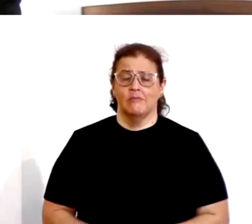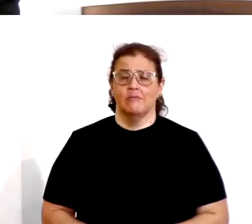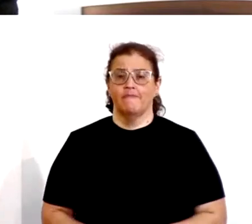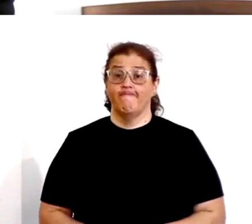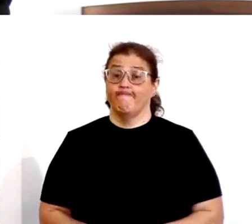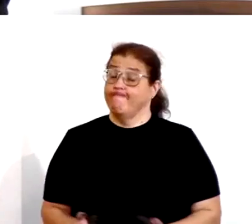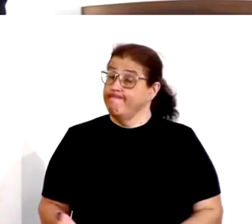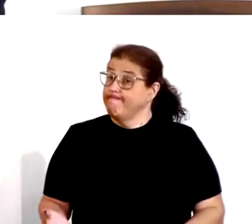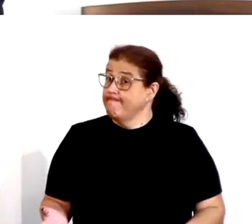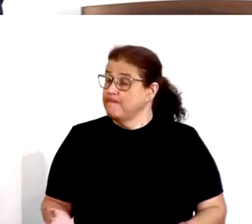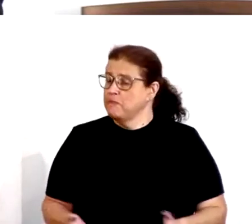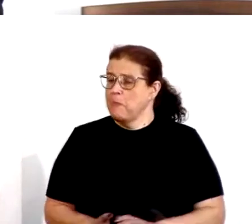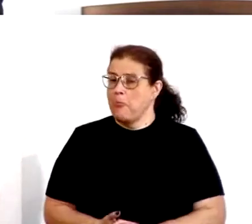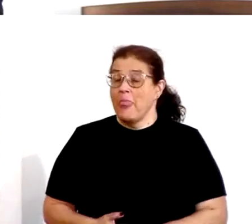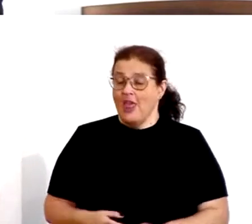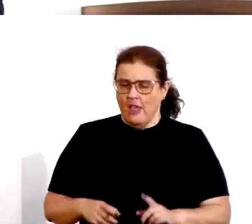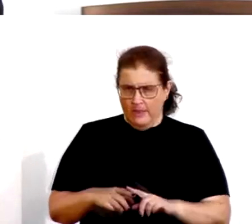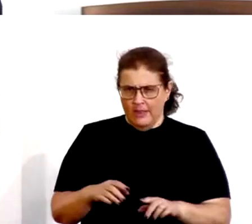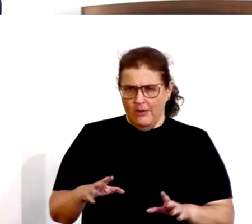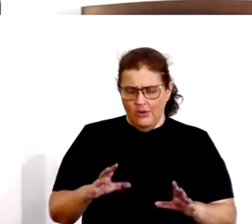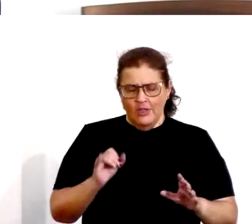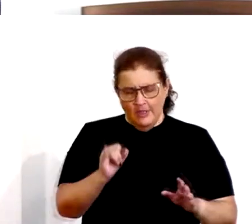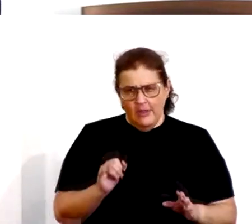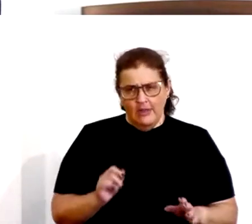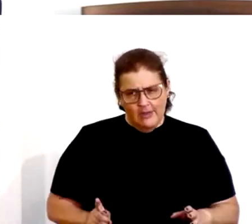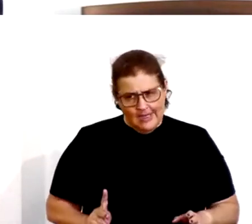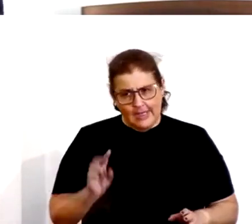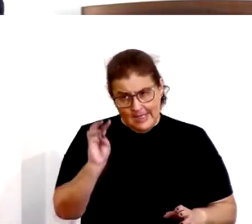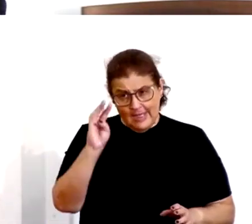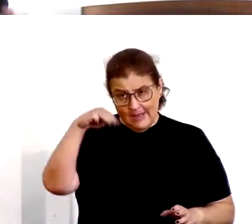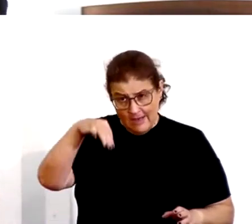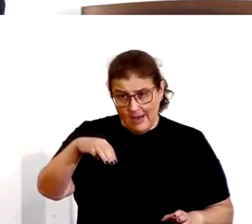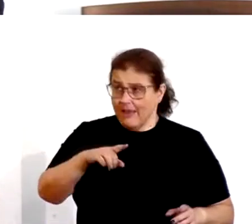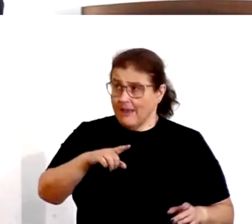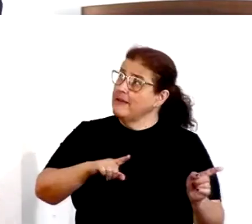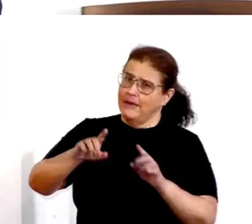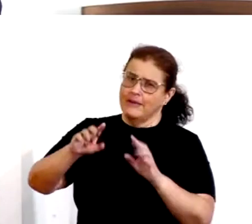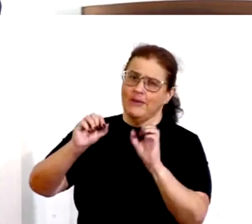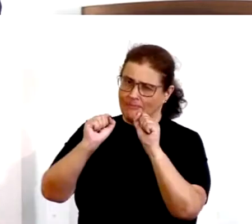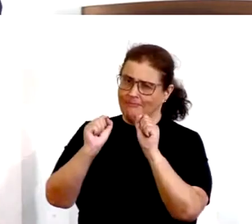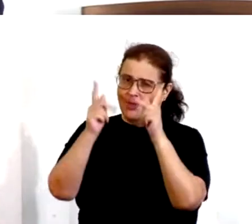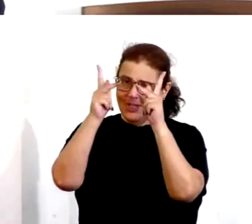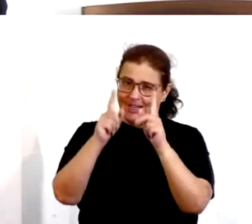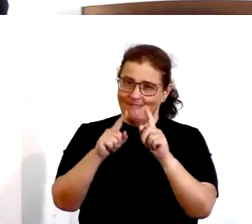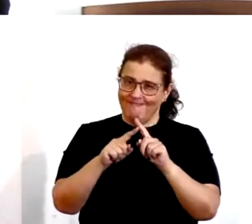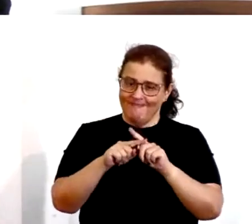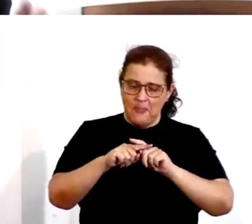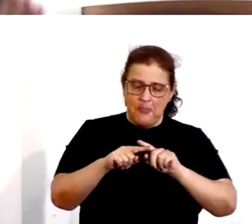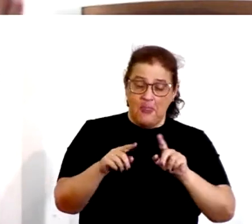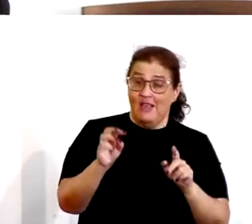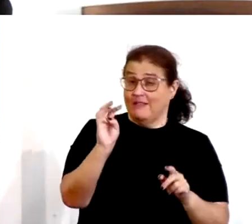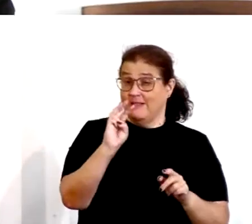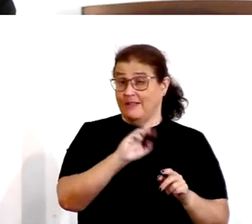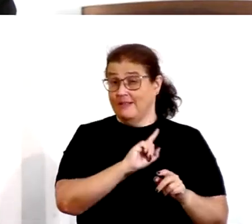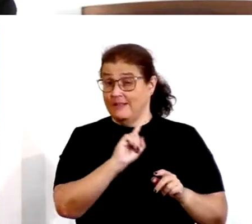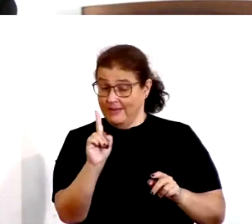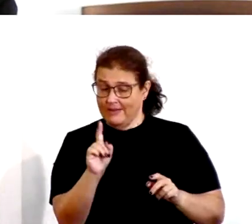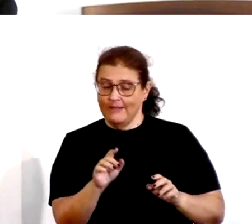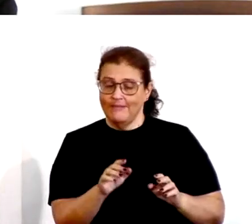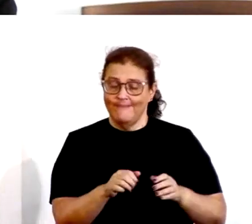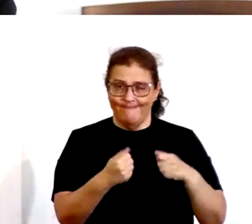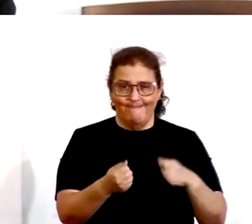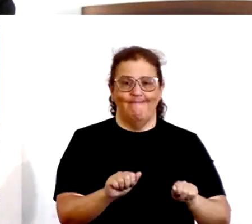for, não te levam para próximo de Deus, tire eles da rede social, pare de